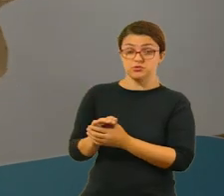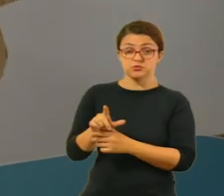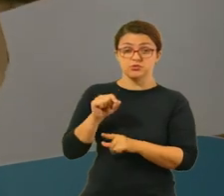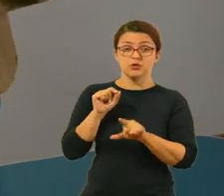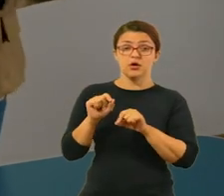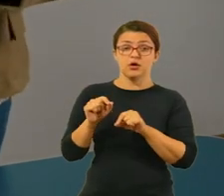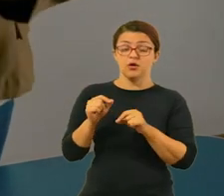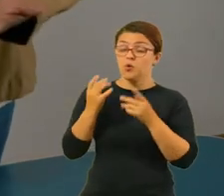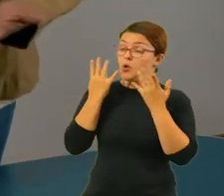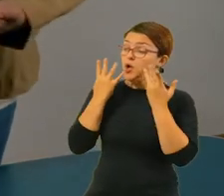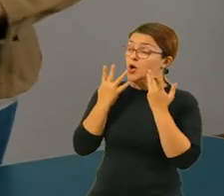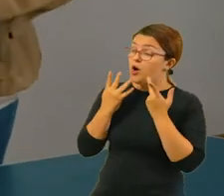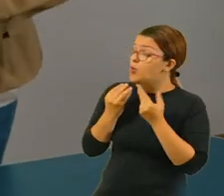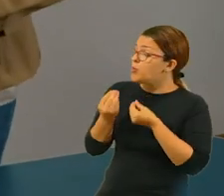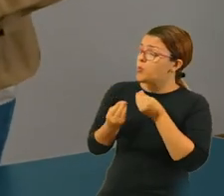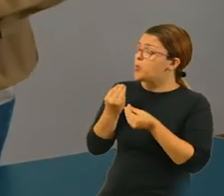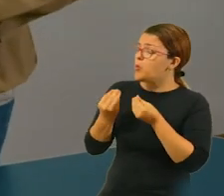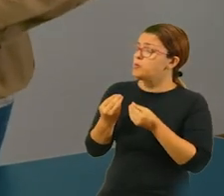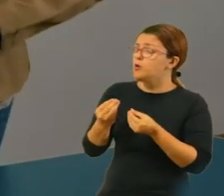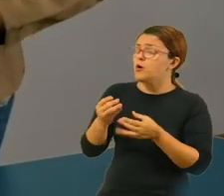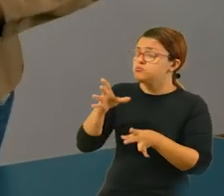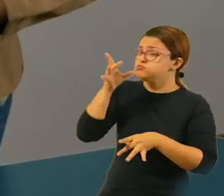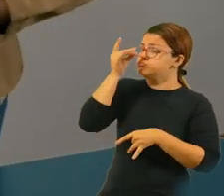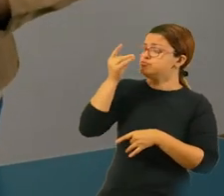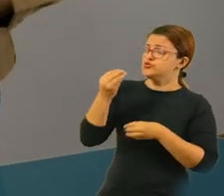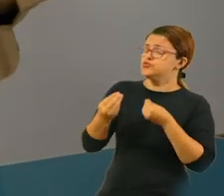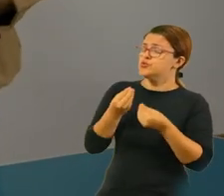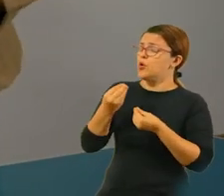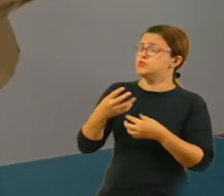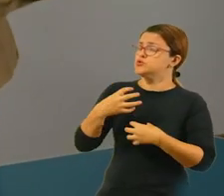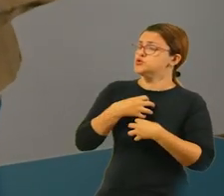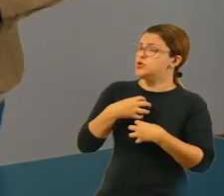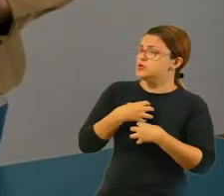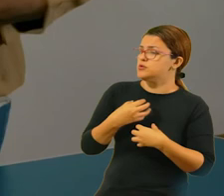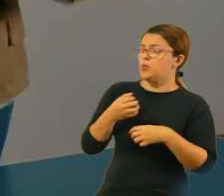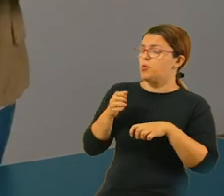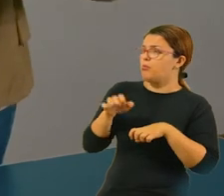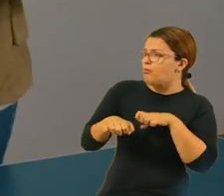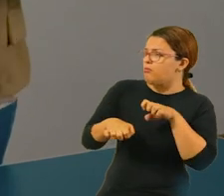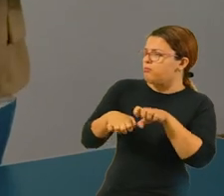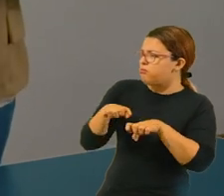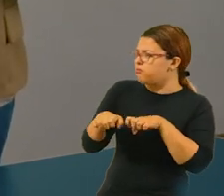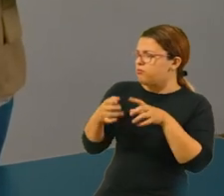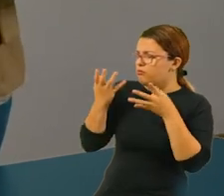leão, já pergunte como é o barulho do leão, como é o barulho do trem,